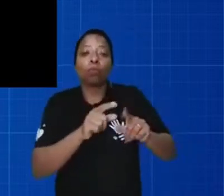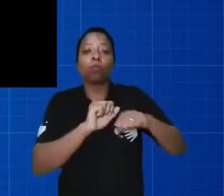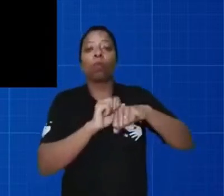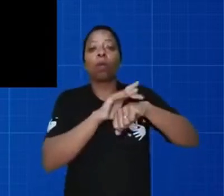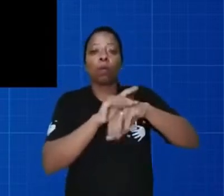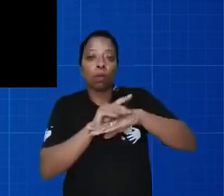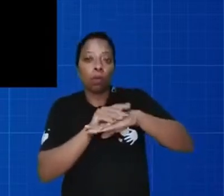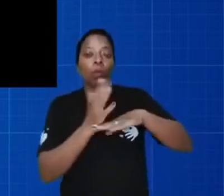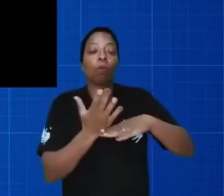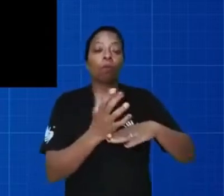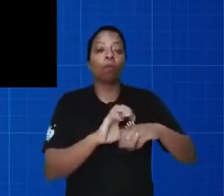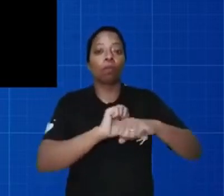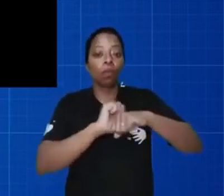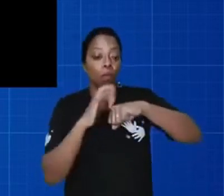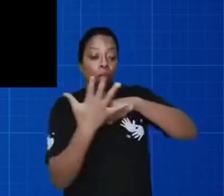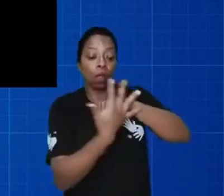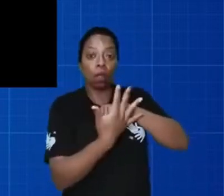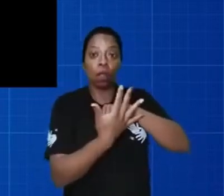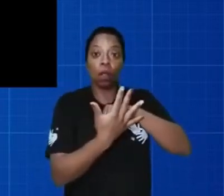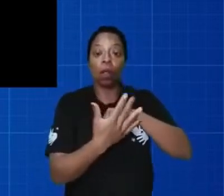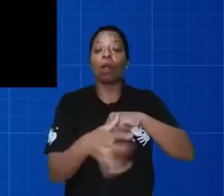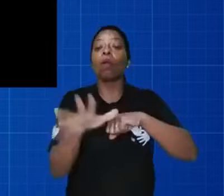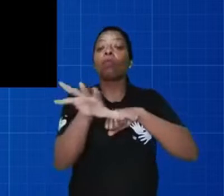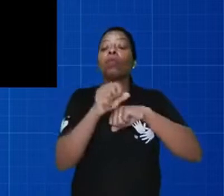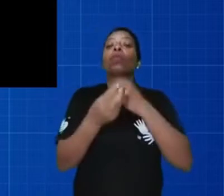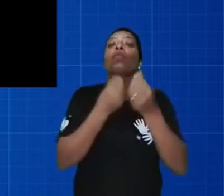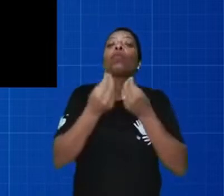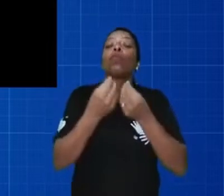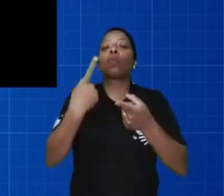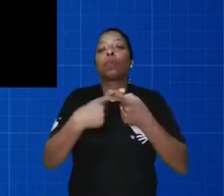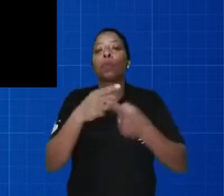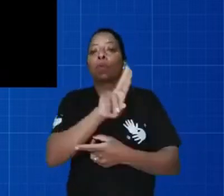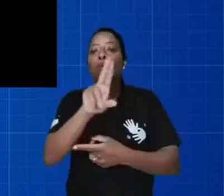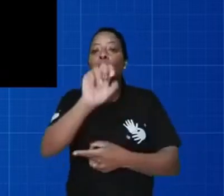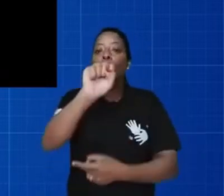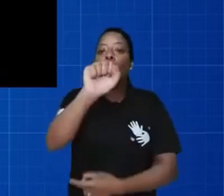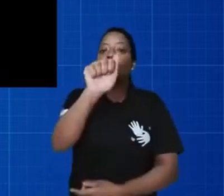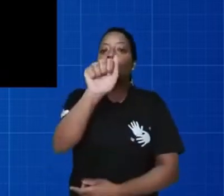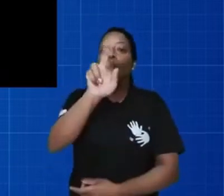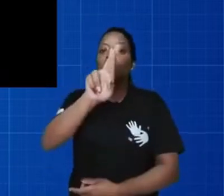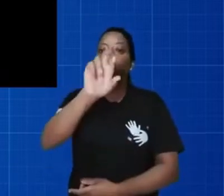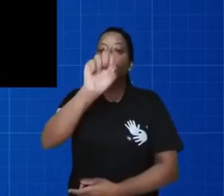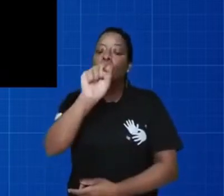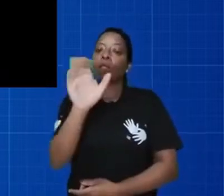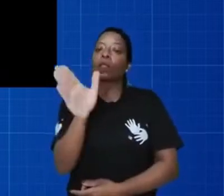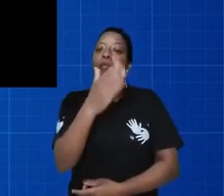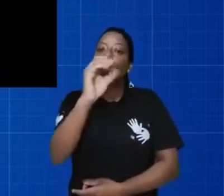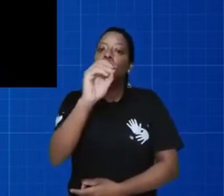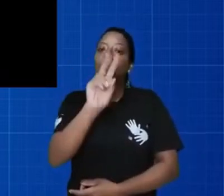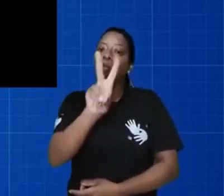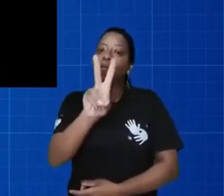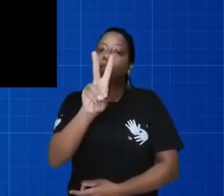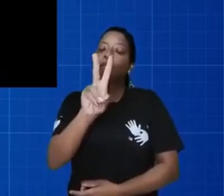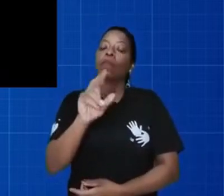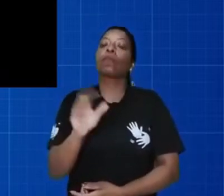doença viral, provocada pelo vírus SARS-CoV-2, que é intitulada, né, como Covid-19, e teve